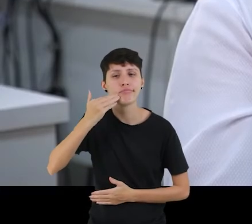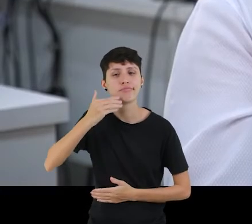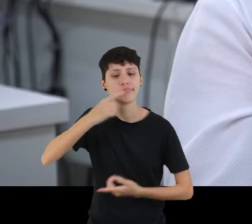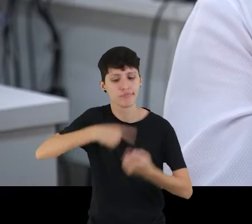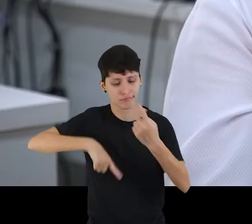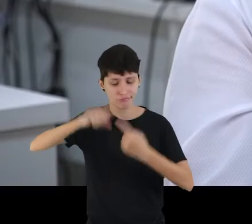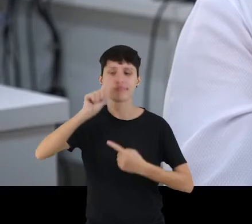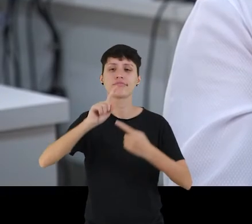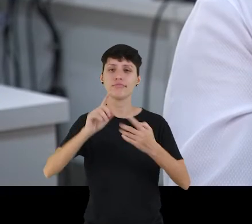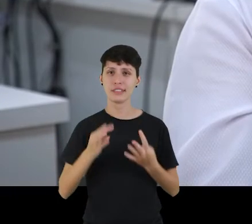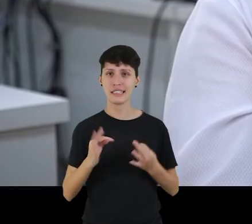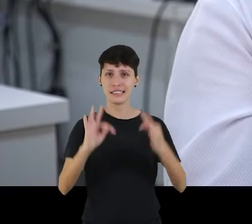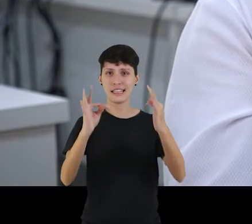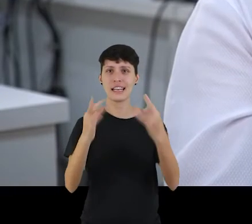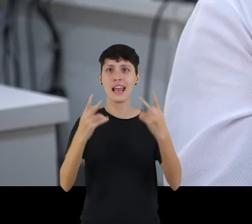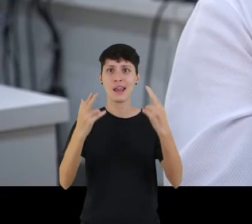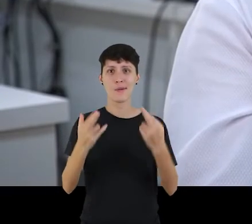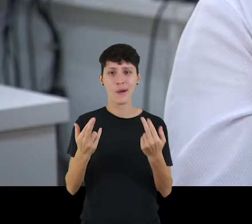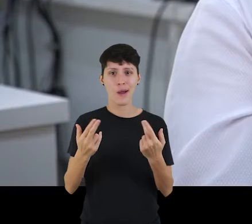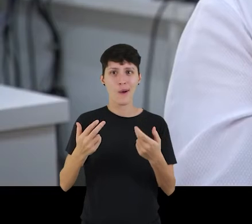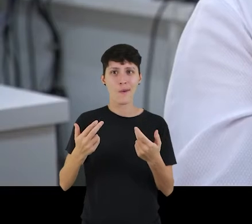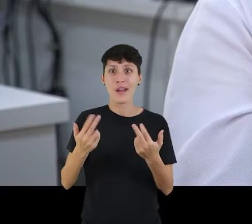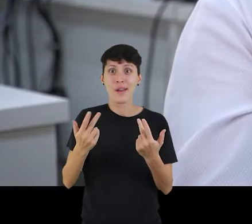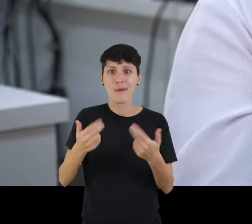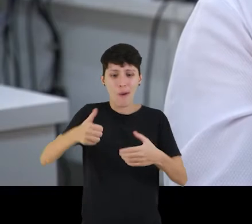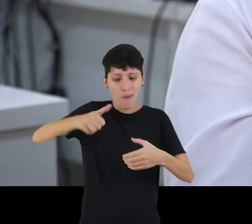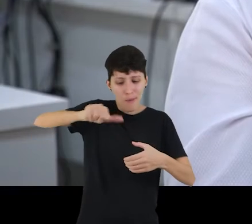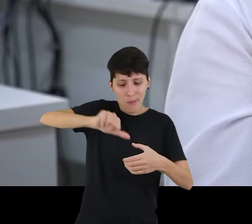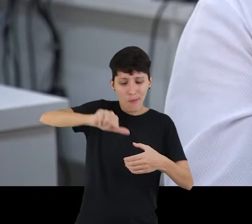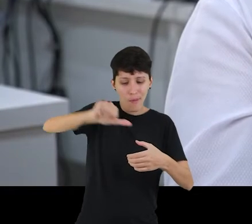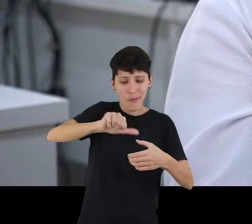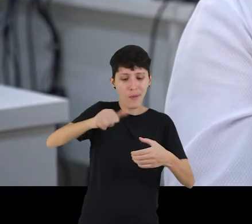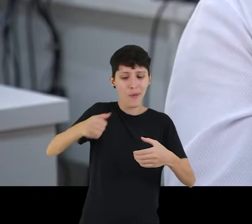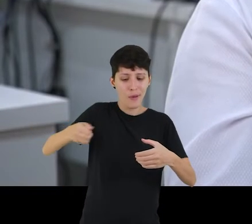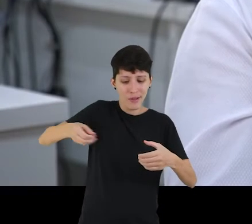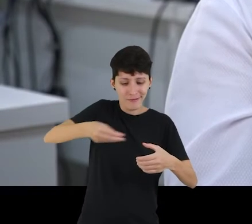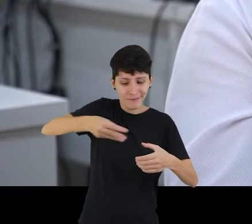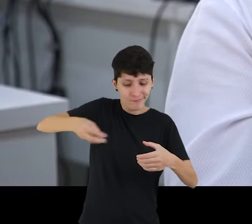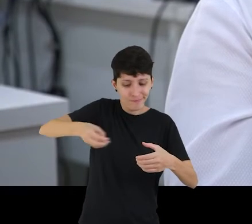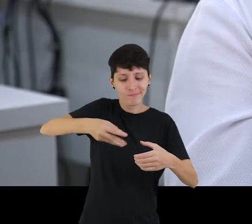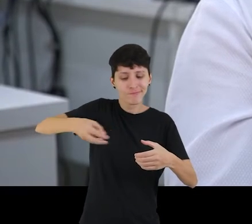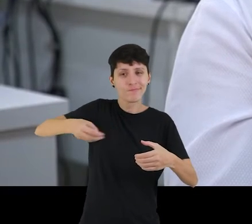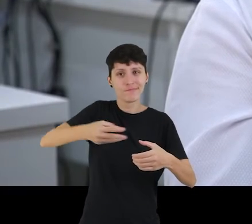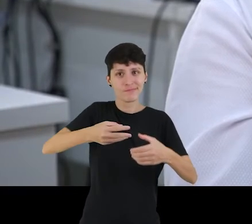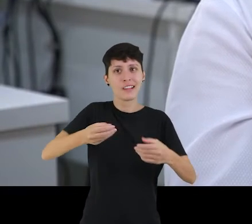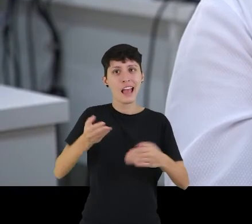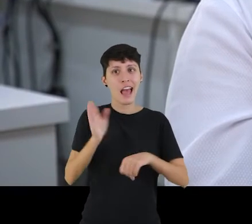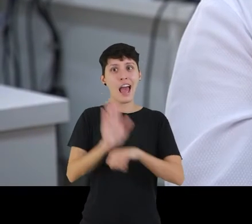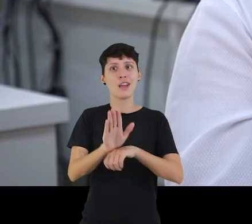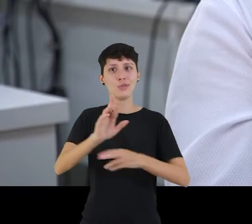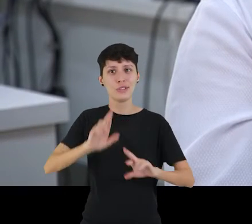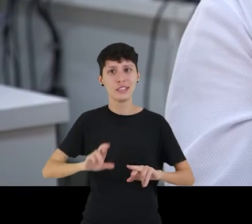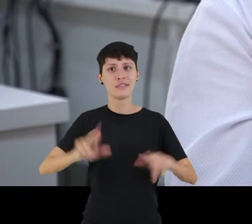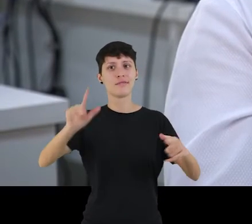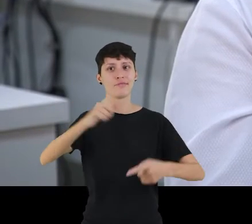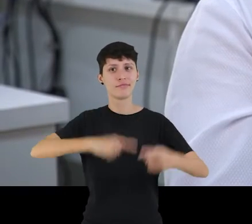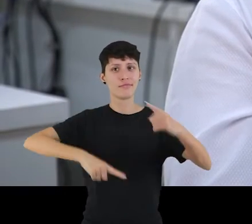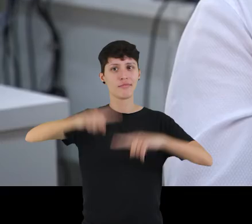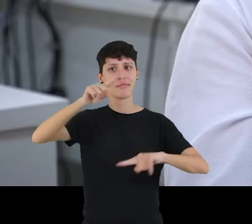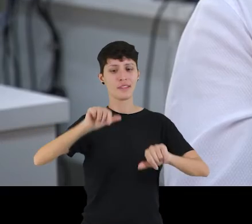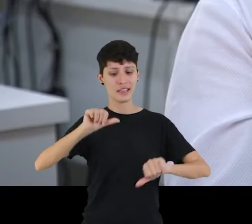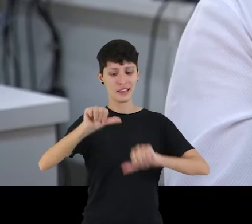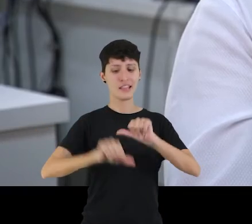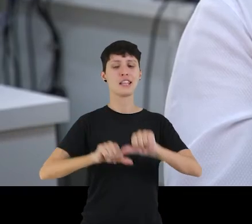a tecnologia é o fertilizante, é aquilo que motiva e é aquilo que dá o diferencial no crescimento